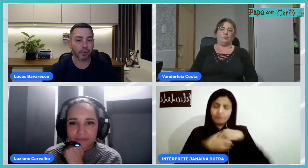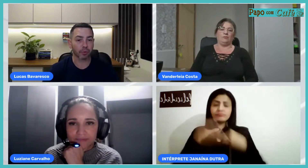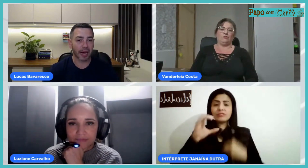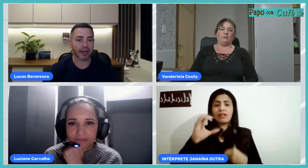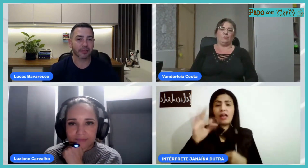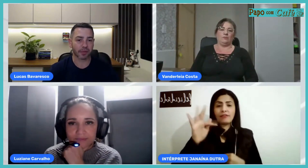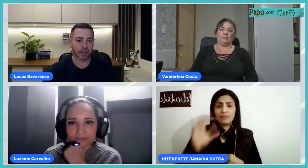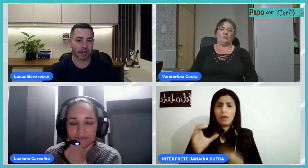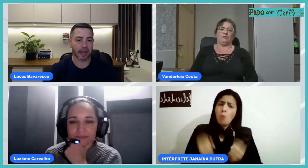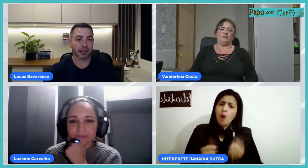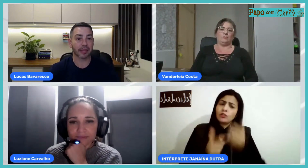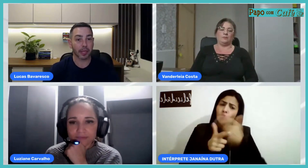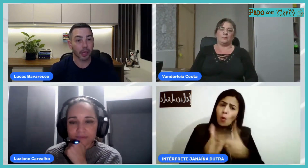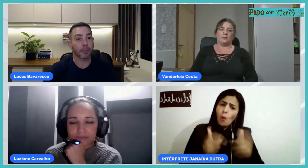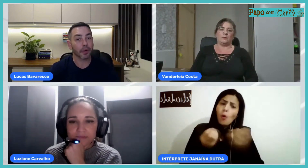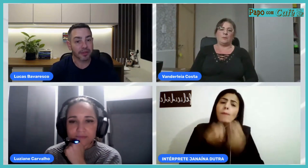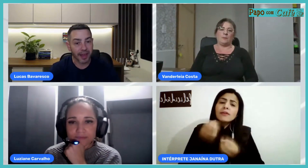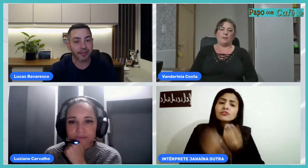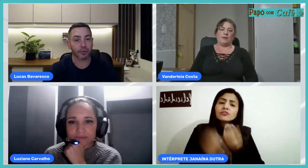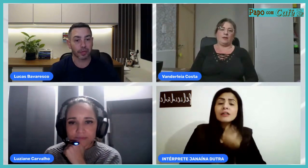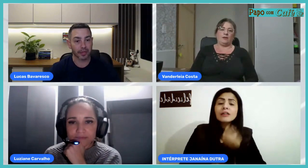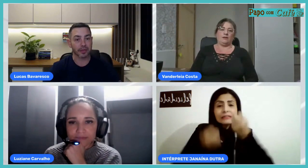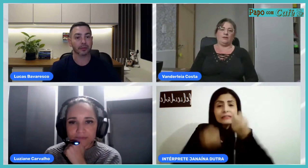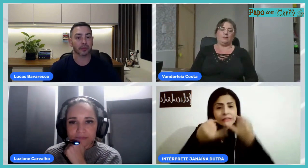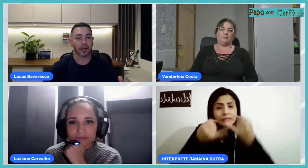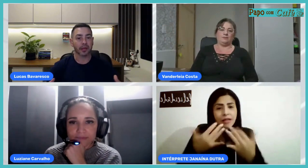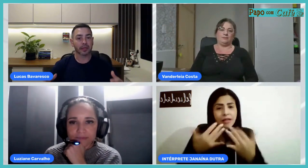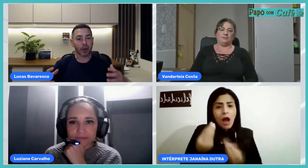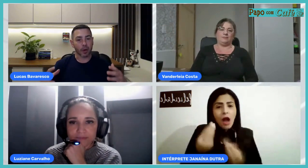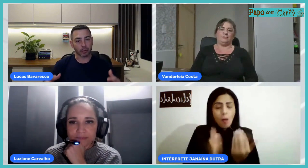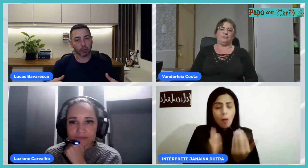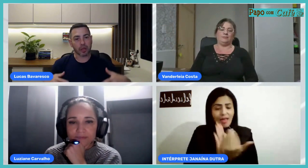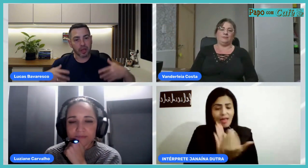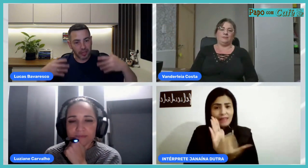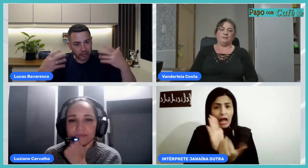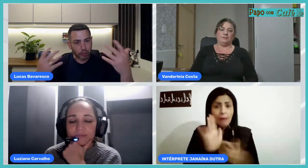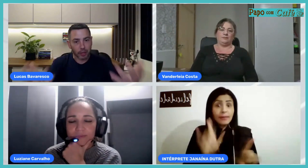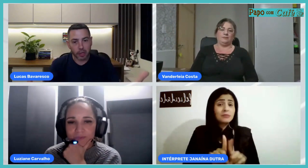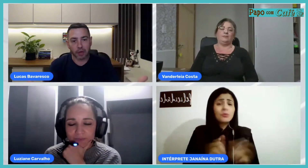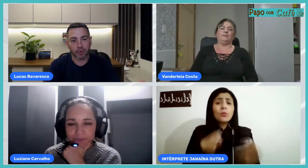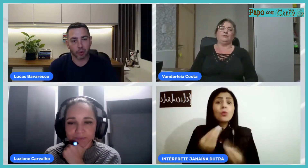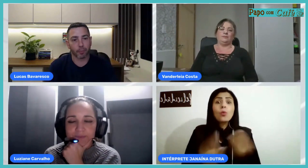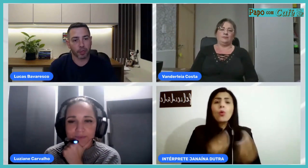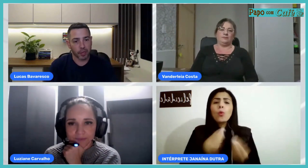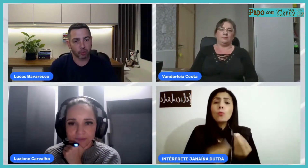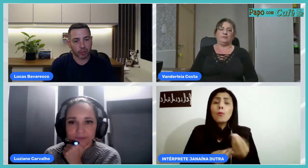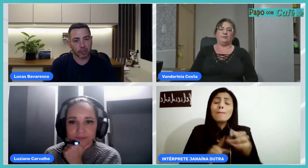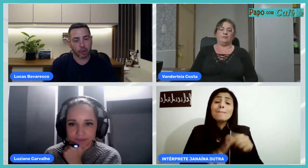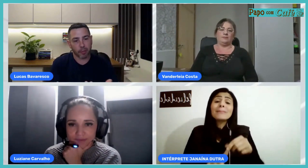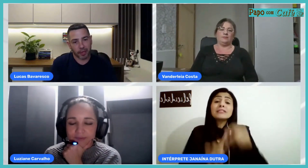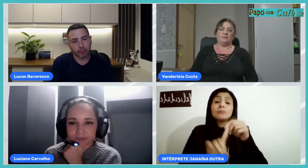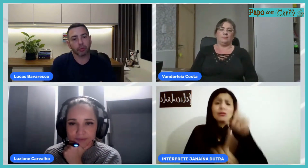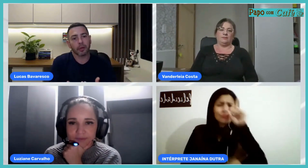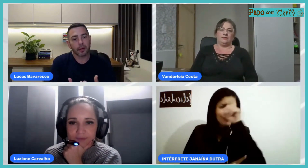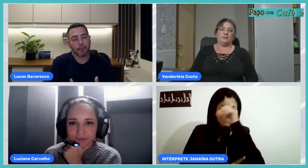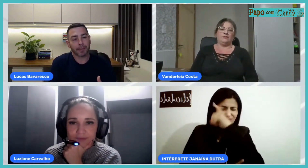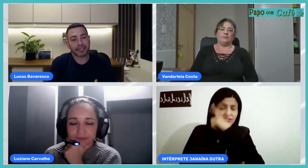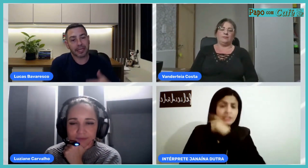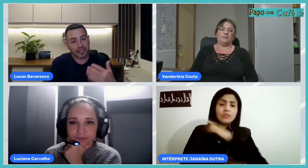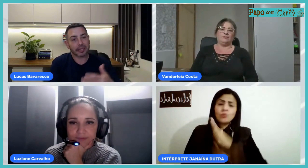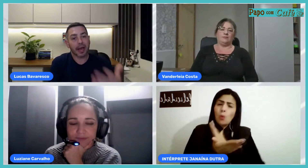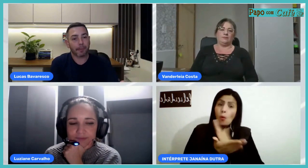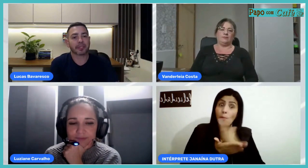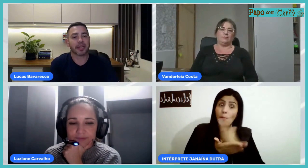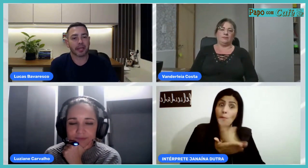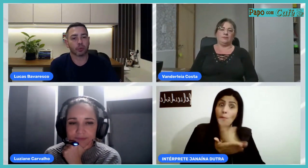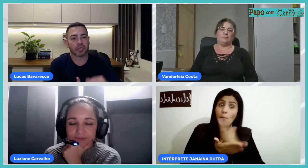principais dificuldades, Vanderlei, deste processo, desde da hora do início, que a gente já falou um pouquinho do atendimento, mas